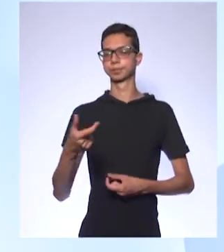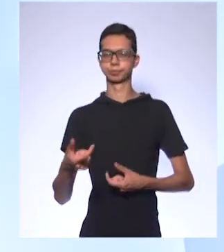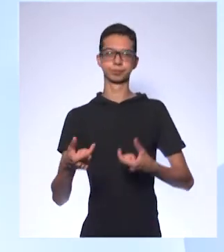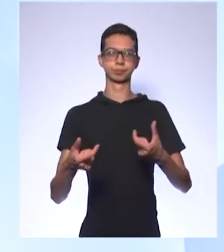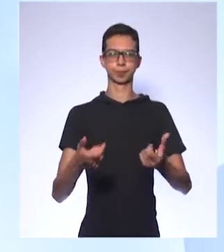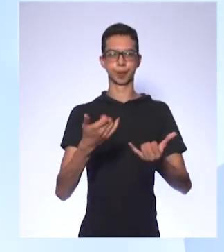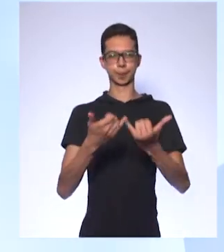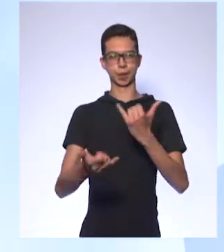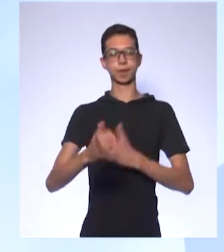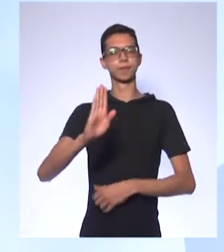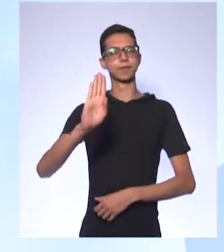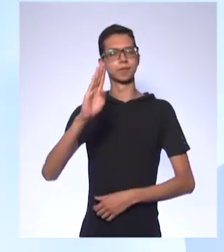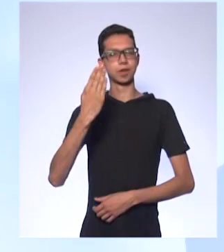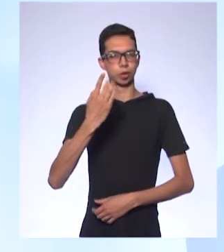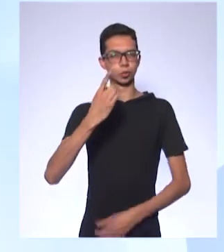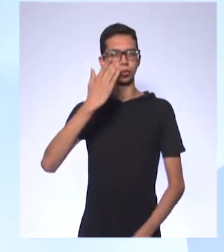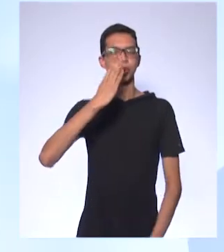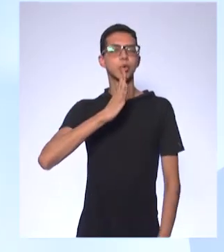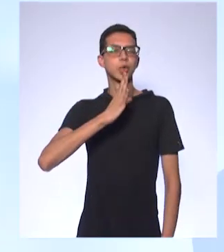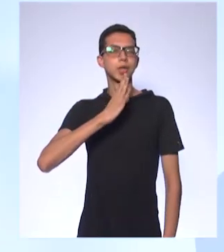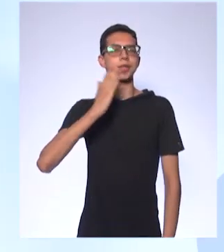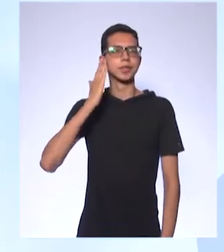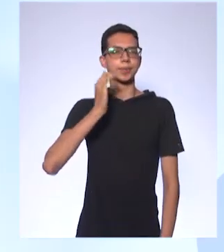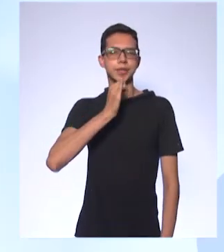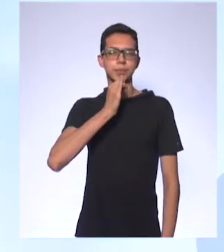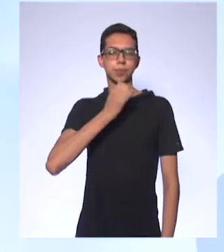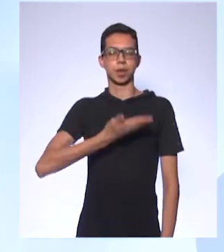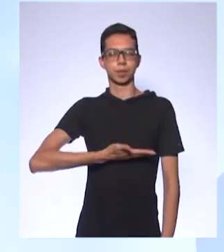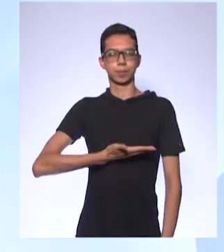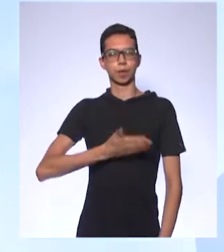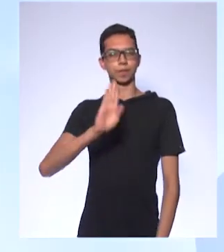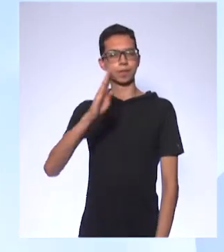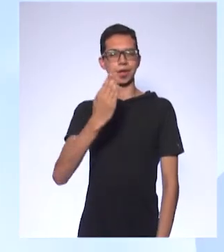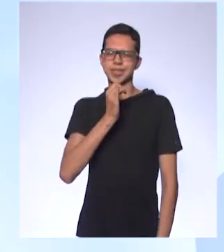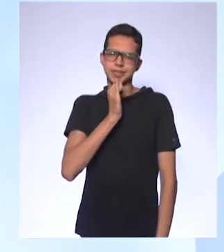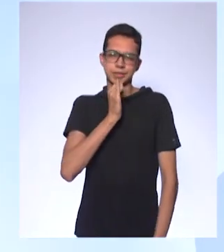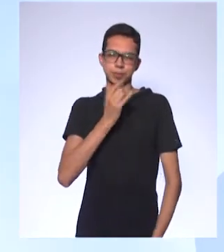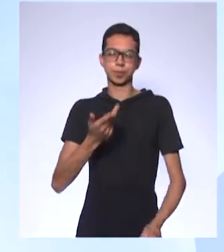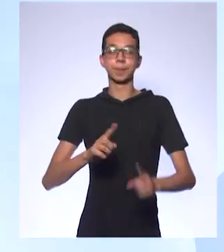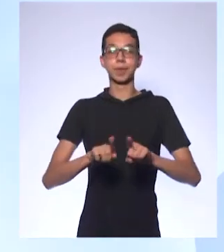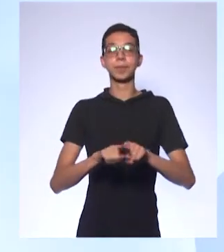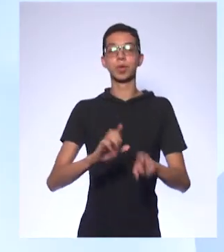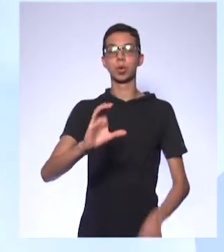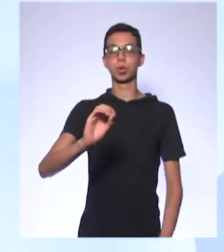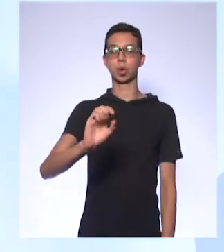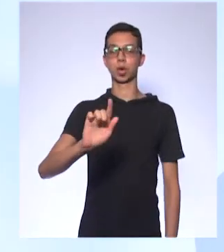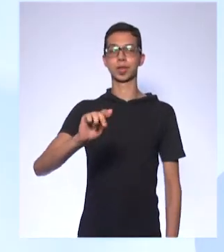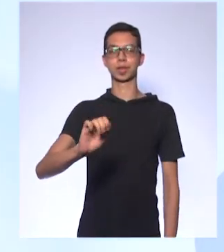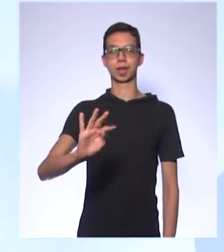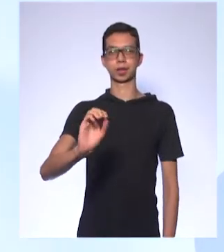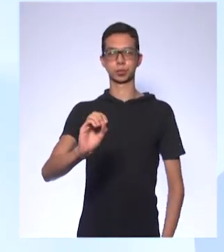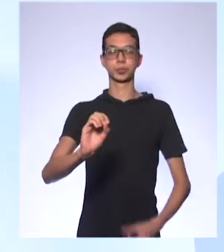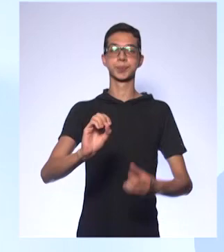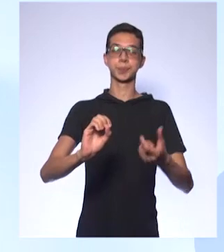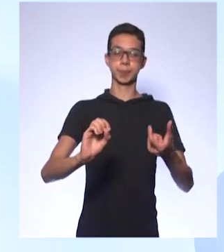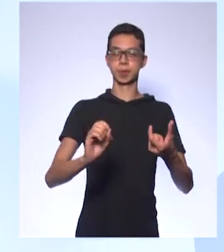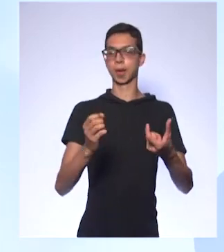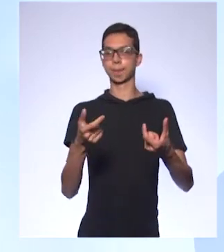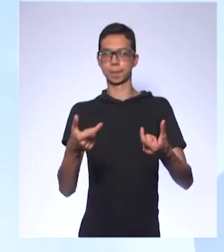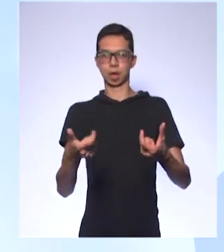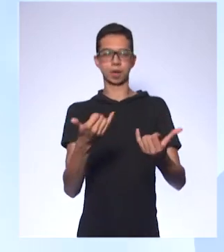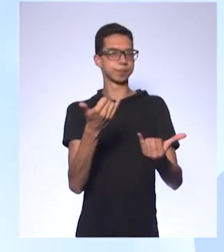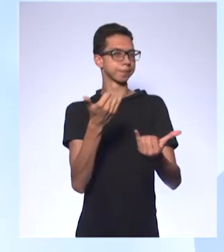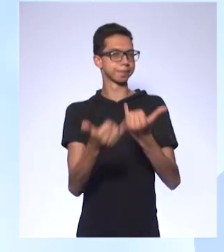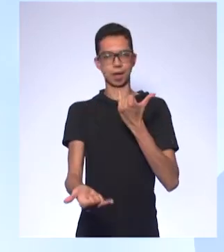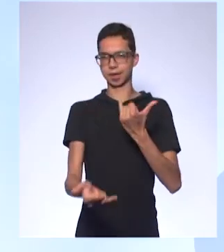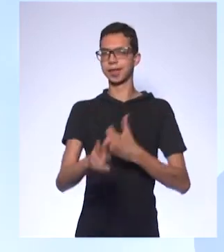como alguns popularmente como falsos amigos, mas também elas podem ser chamadas de falsos cognatos, que são aquelas palavras que existem na